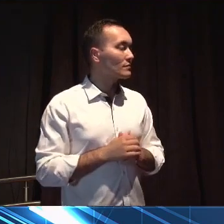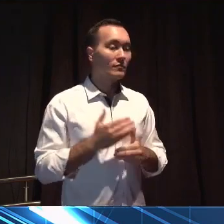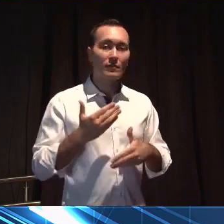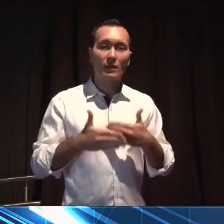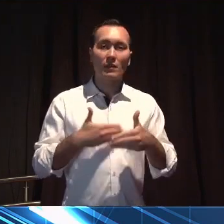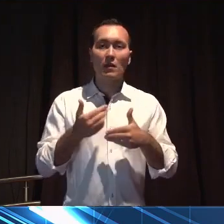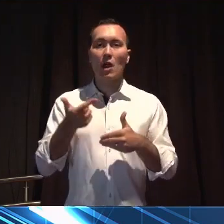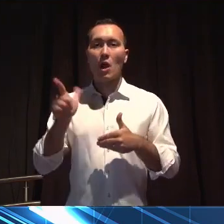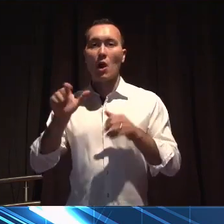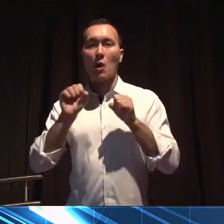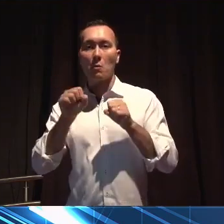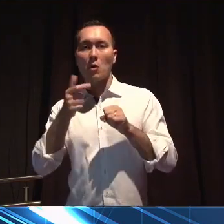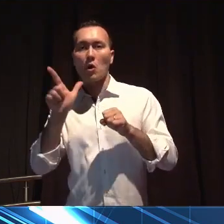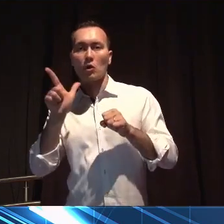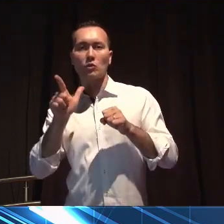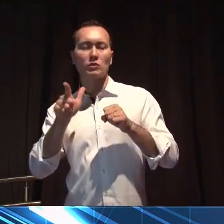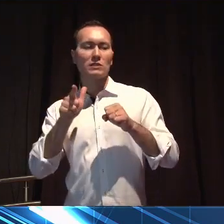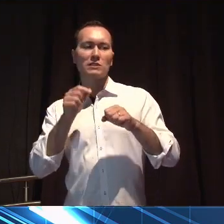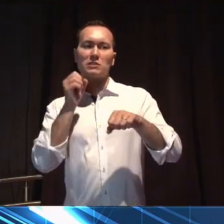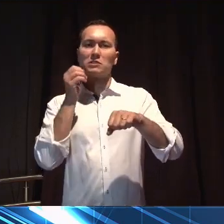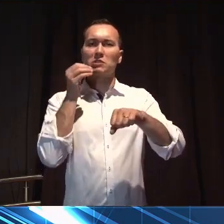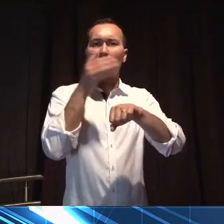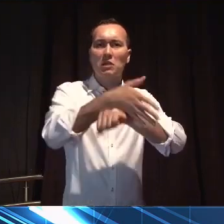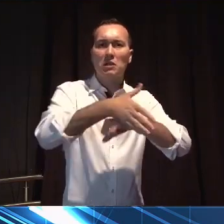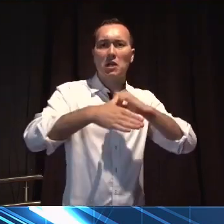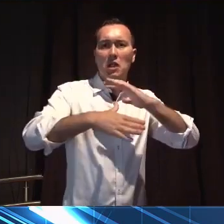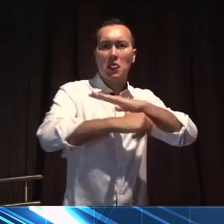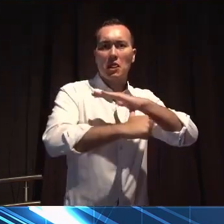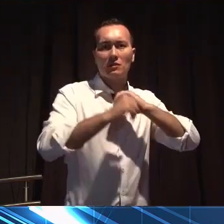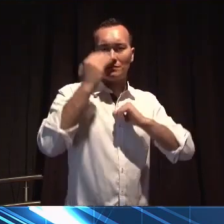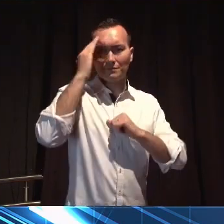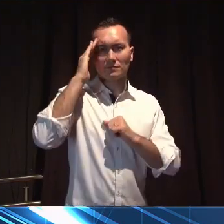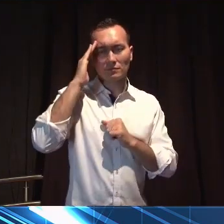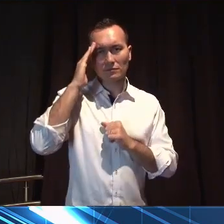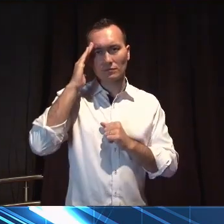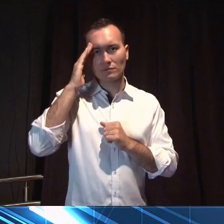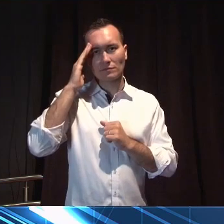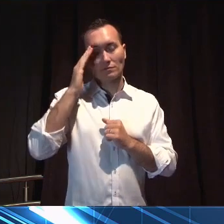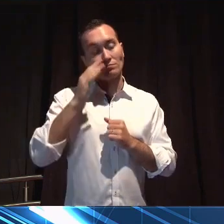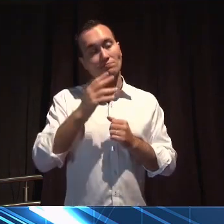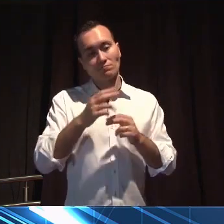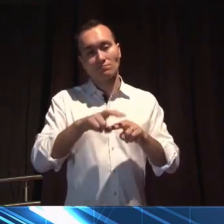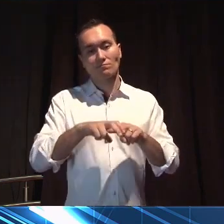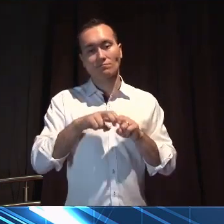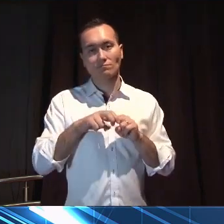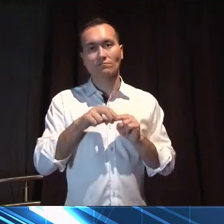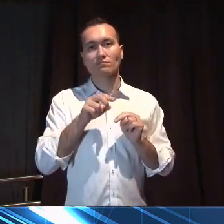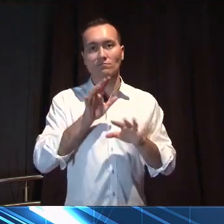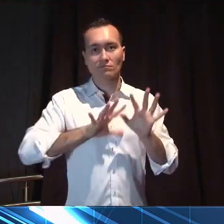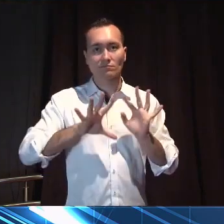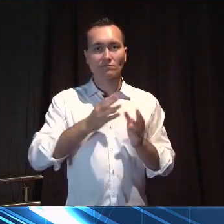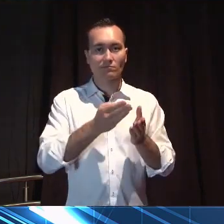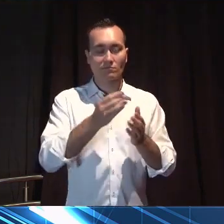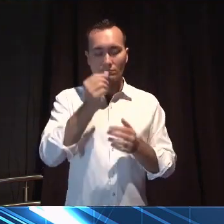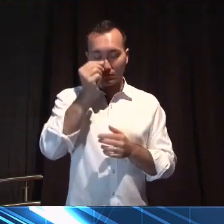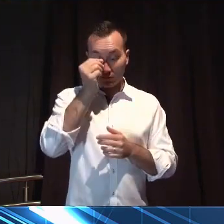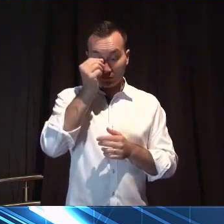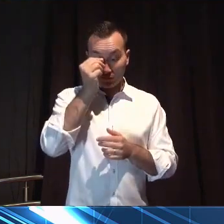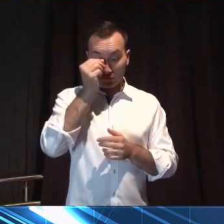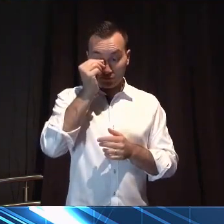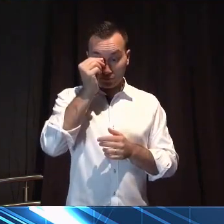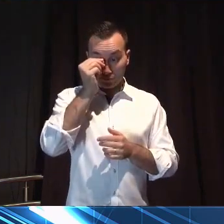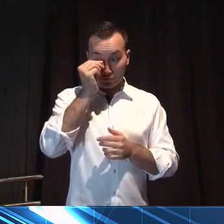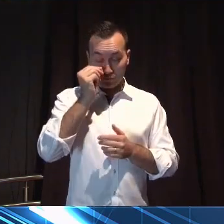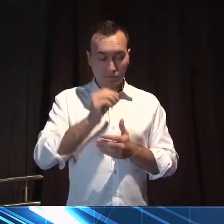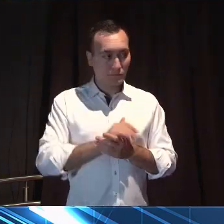Então, aqui é uma coisa para pensar, se vocês olharem para as nossas coisas aqui e tal, não tem nada